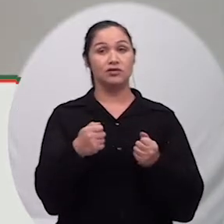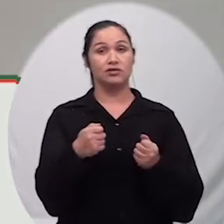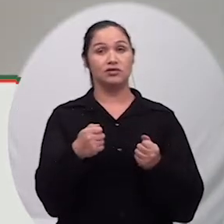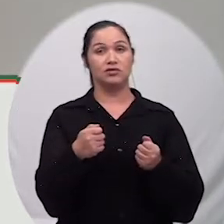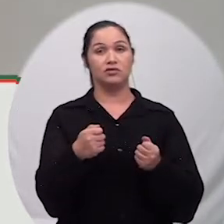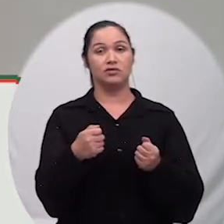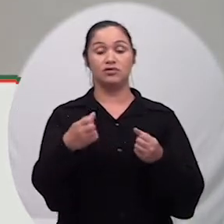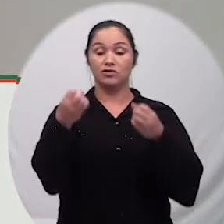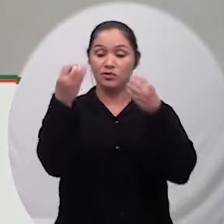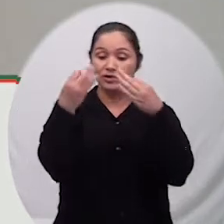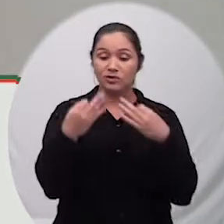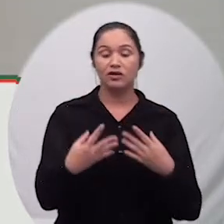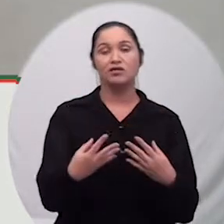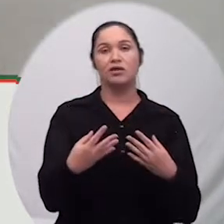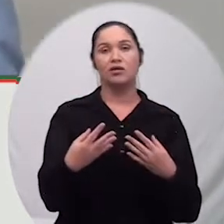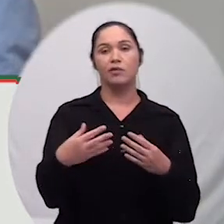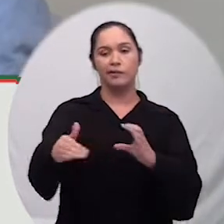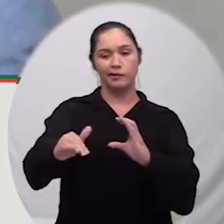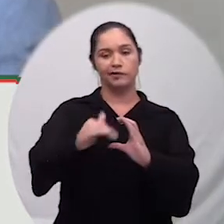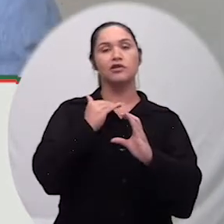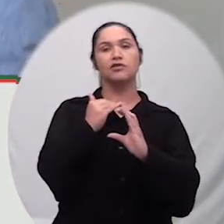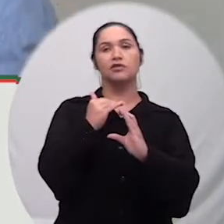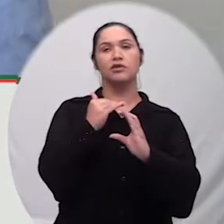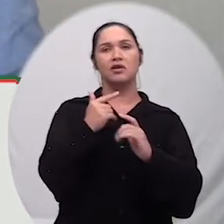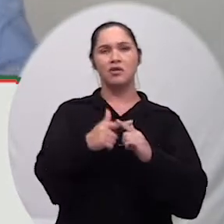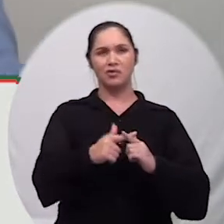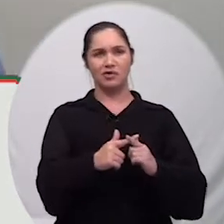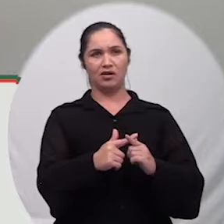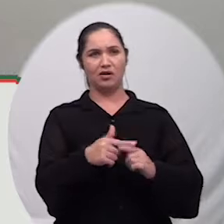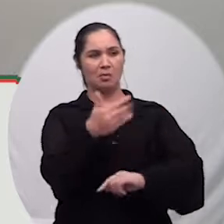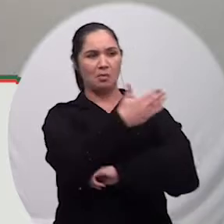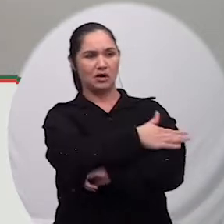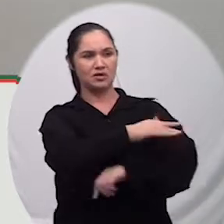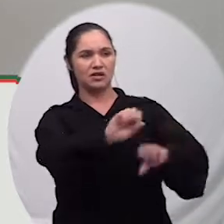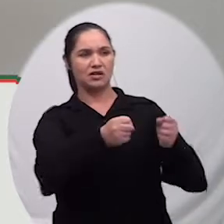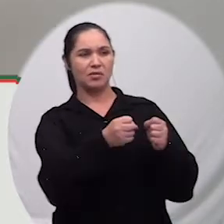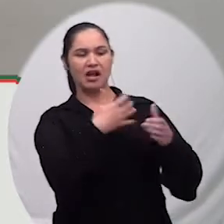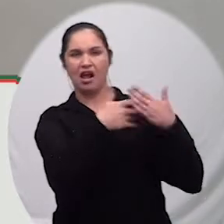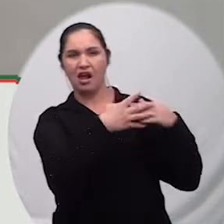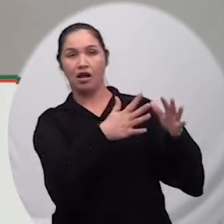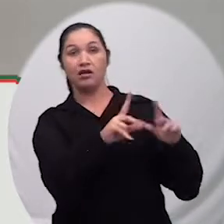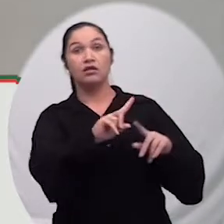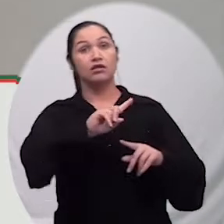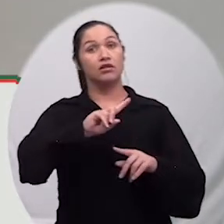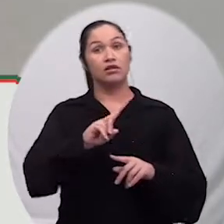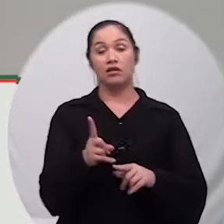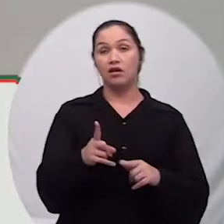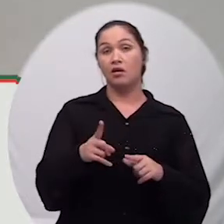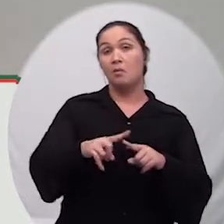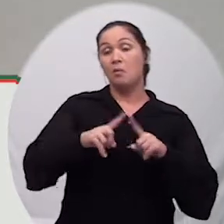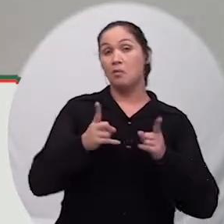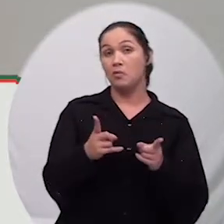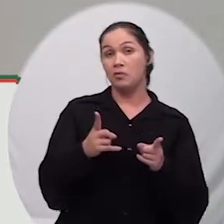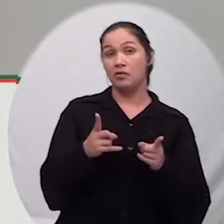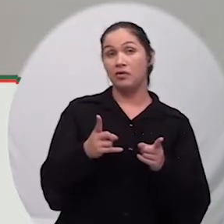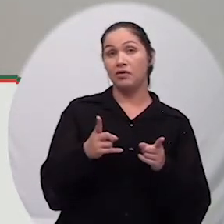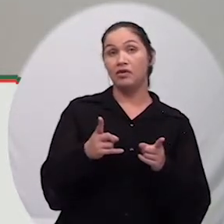explicação. Vamos deixar dessa forma? Ótimo, então vamos deixar assim. Agora, o risco que nós corremos é muito